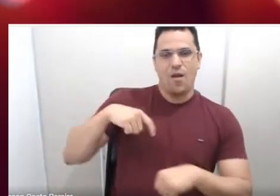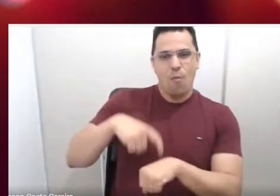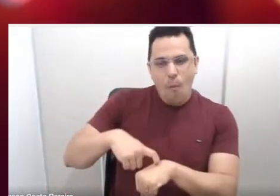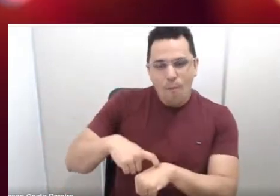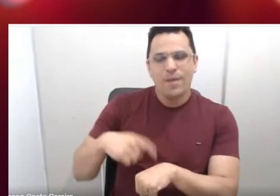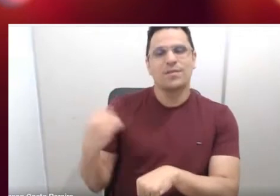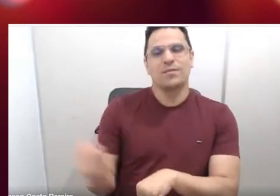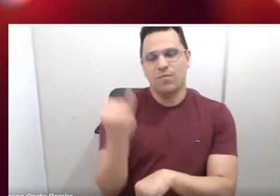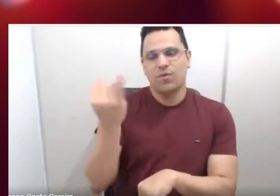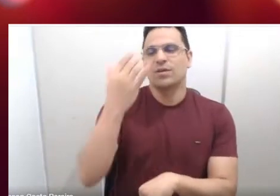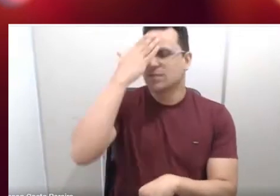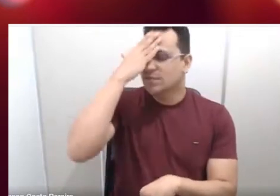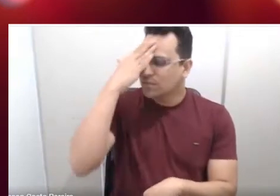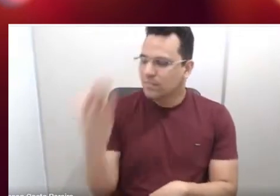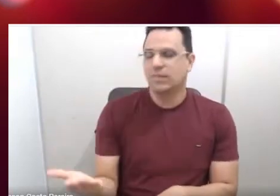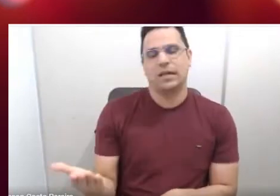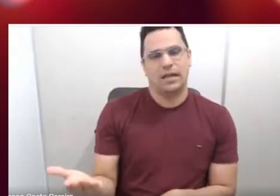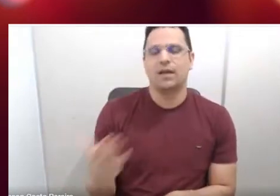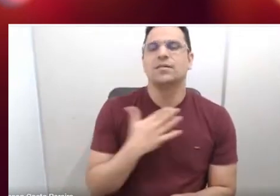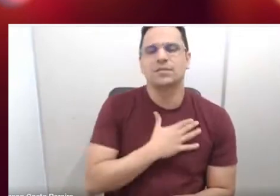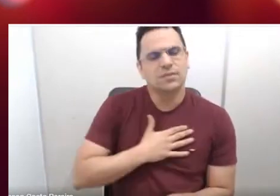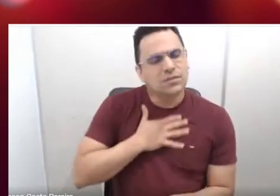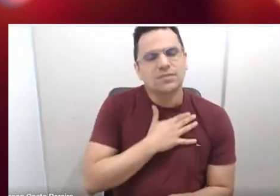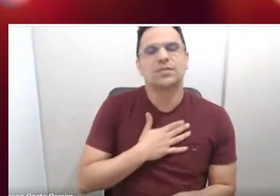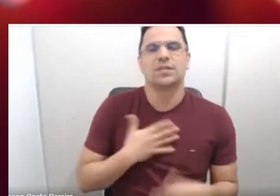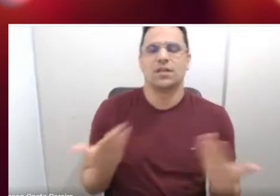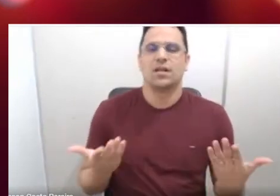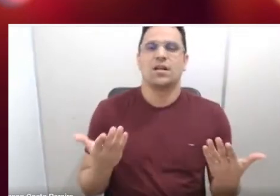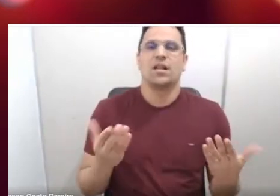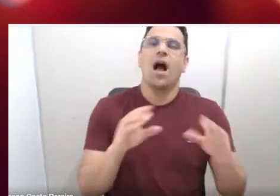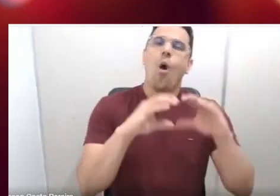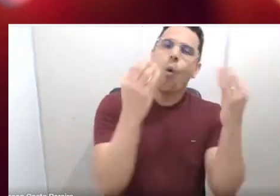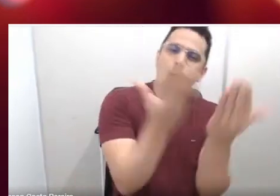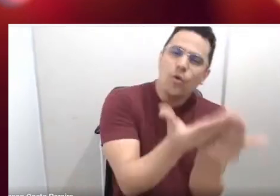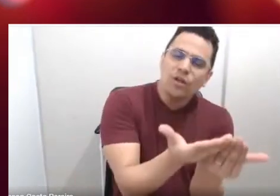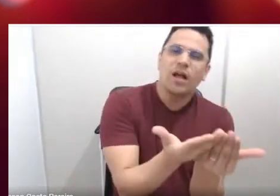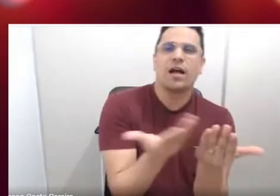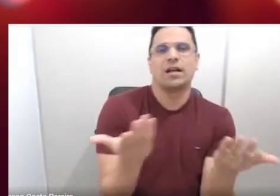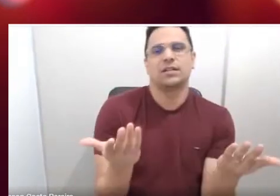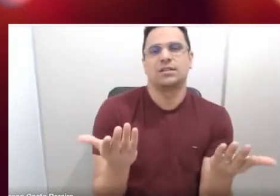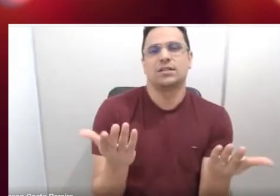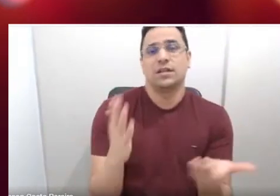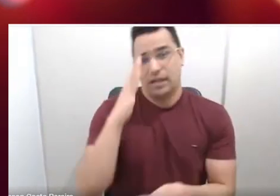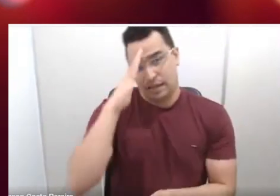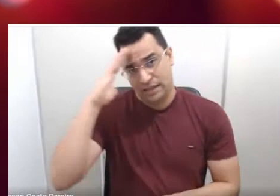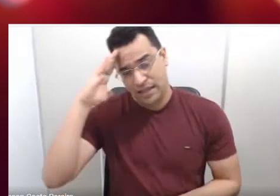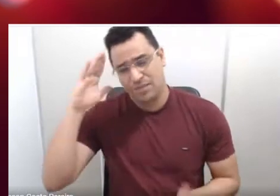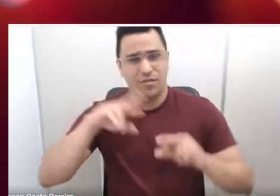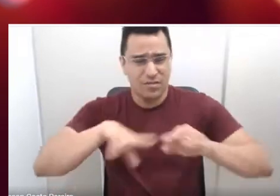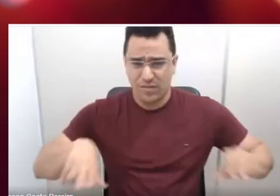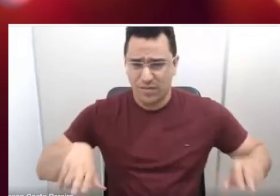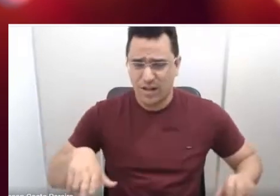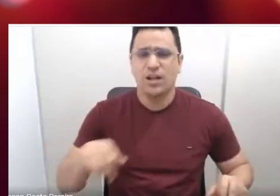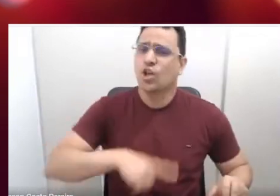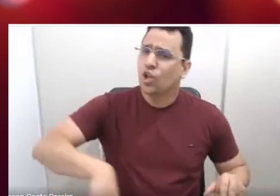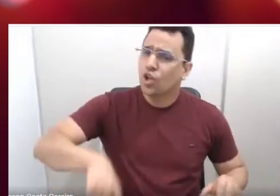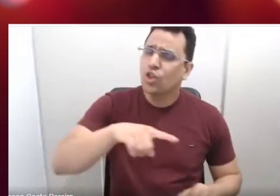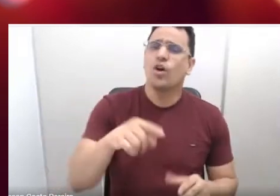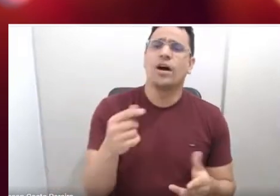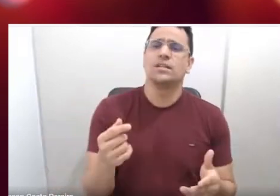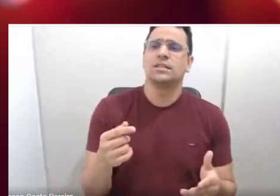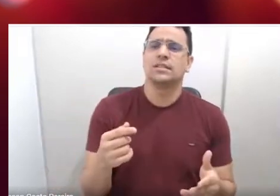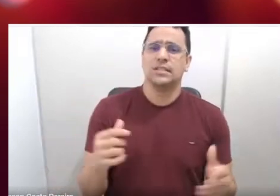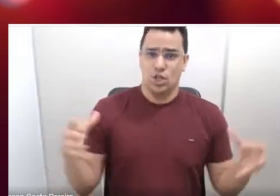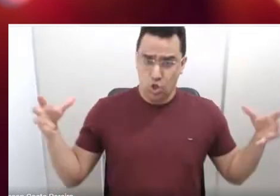também fazer esse feedback, né, de instituição, comunidade e tudo mais, porque eu acho que é mais ou menos isso que tu falou, né, de a gente buscar saídas